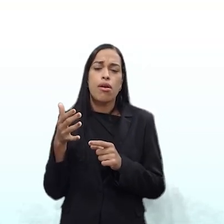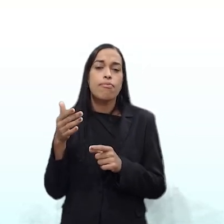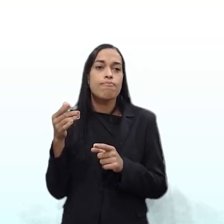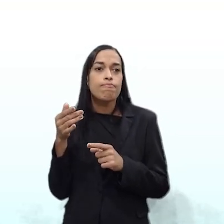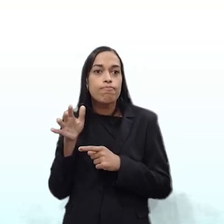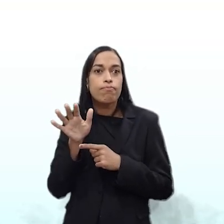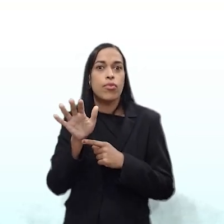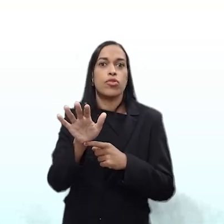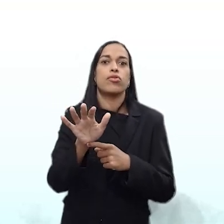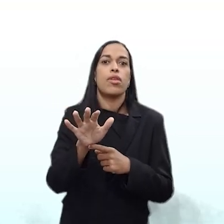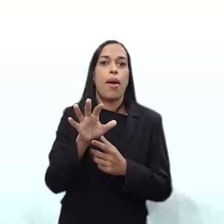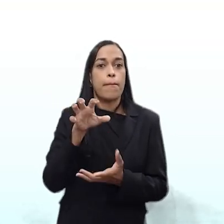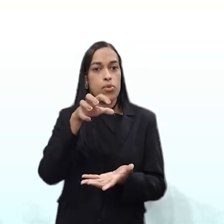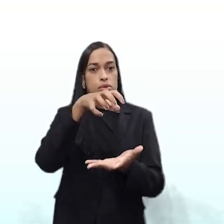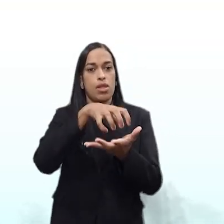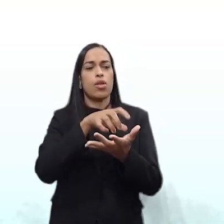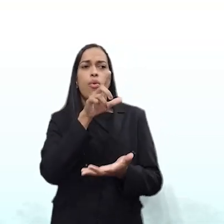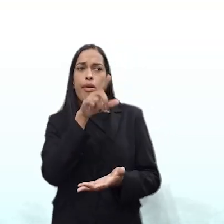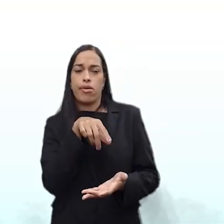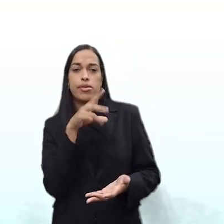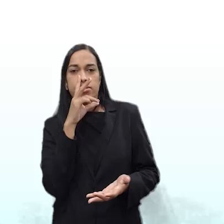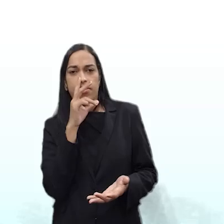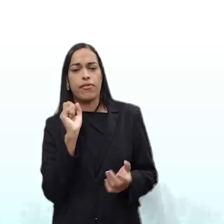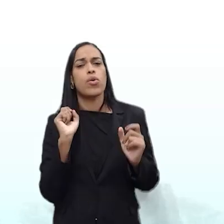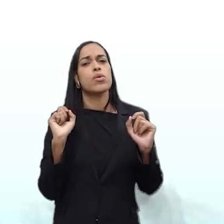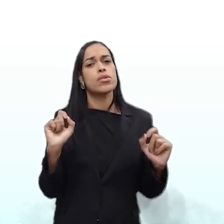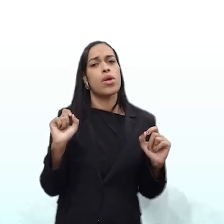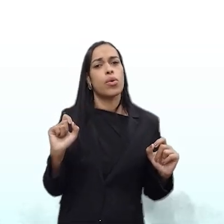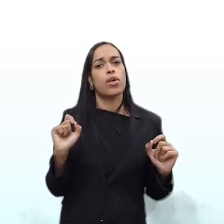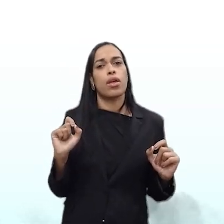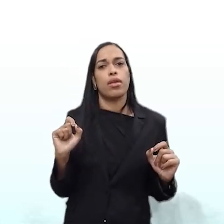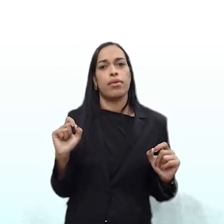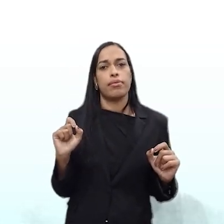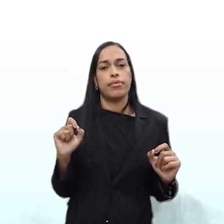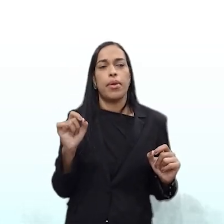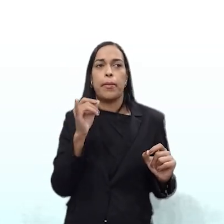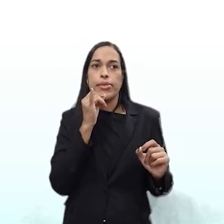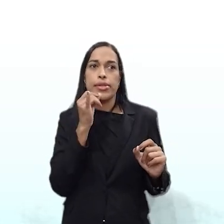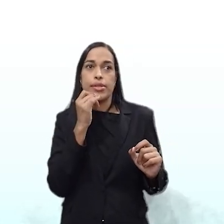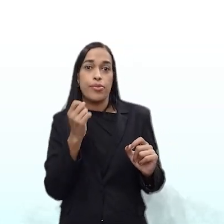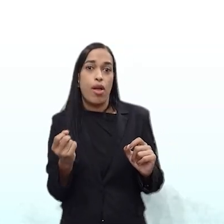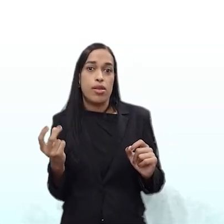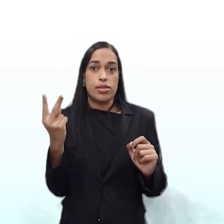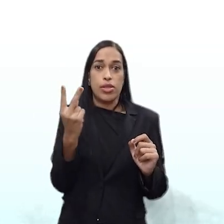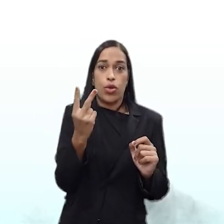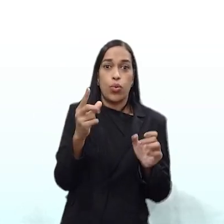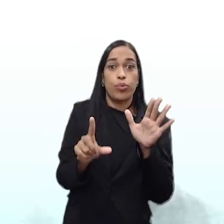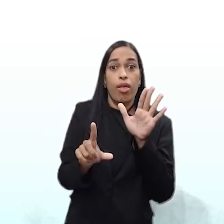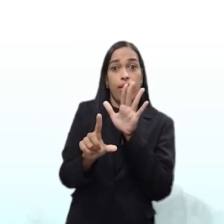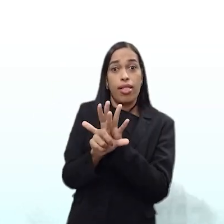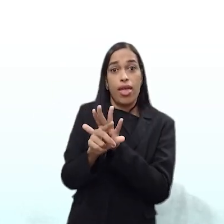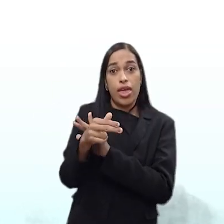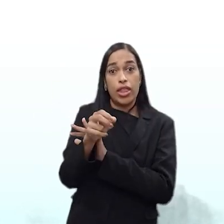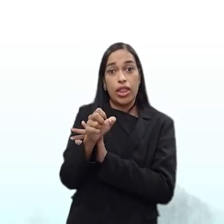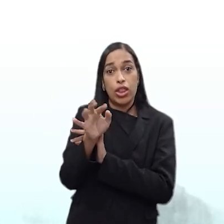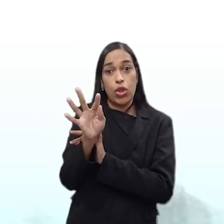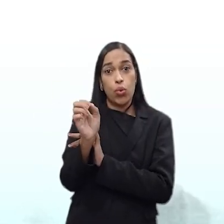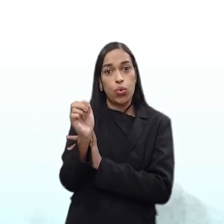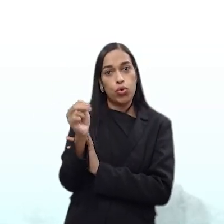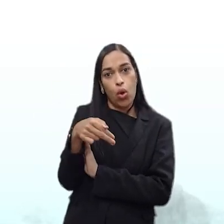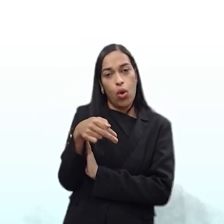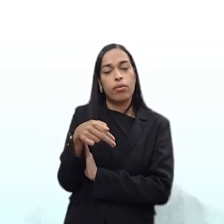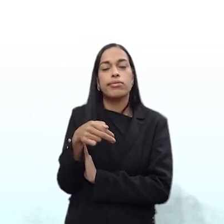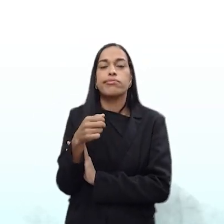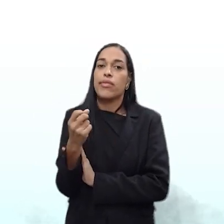centro. A força centrípeta, na verdade, ela é uma alusão à segunda lei de Newton, ou seja, a resultante, só que